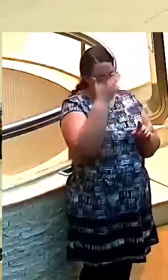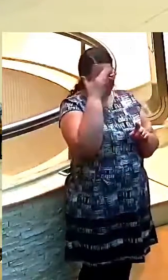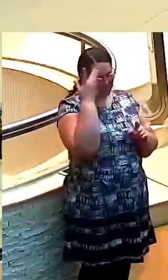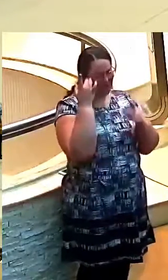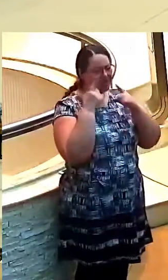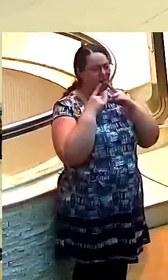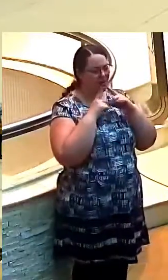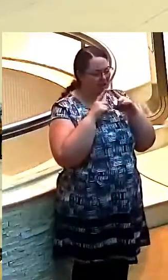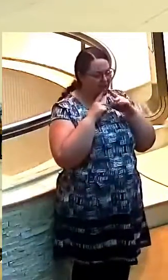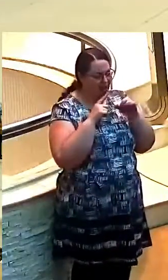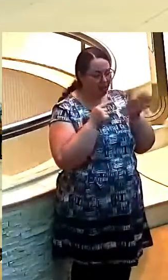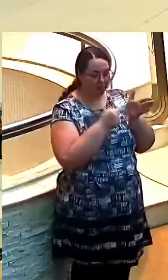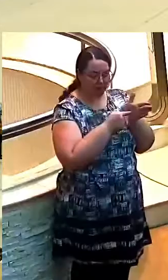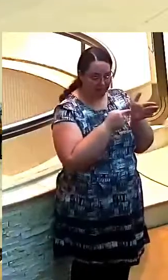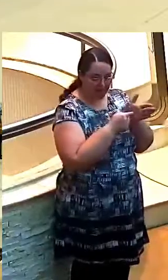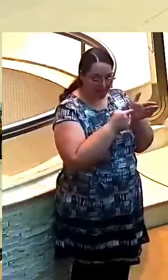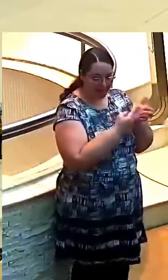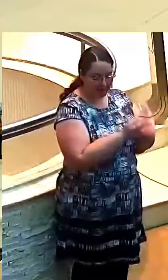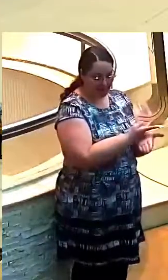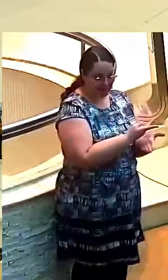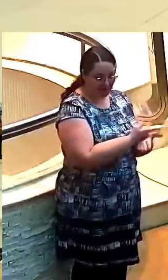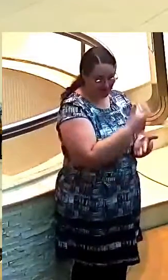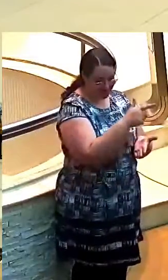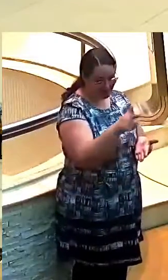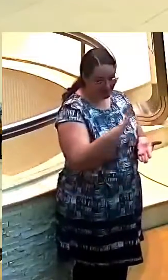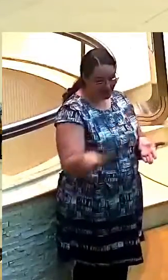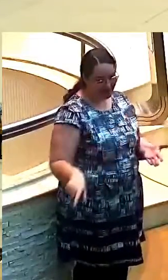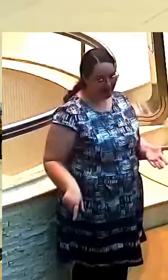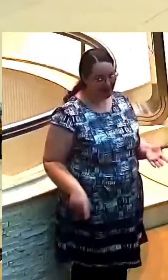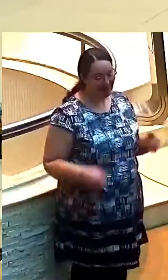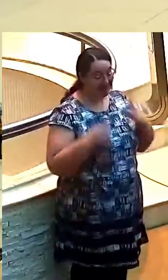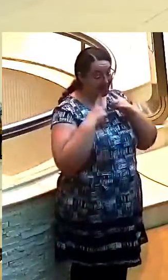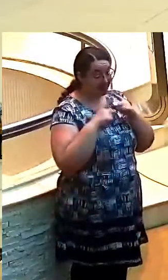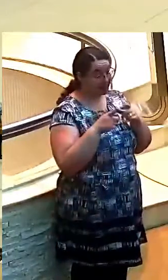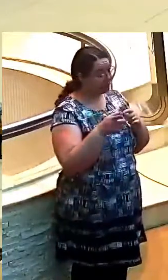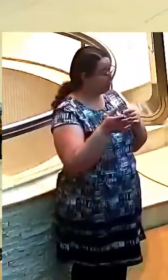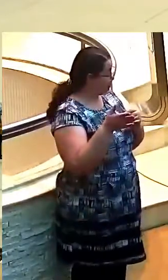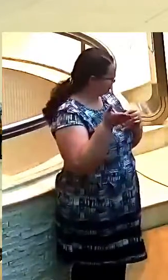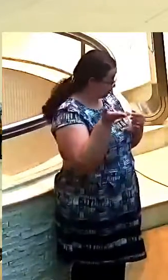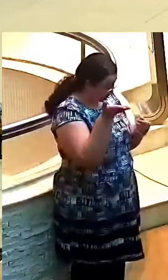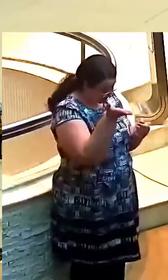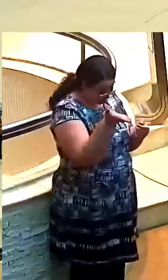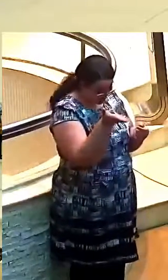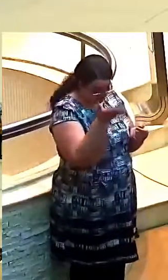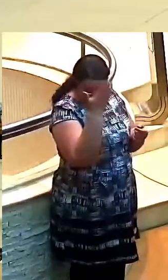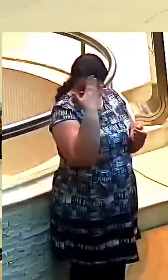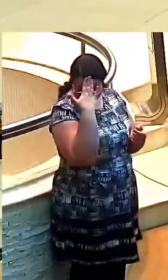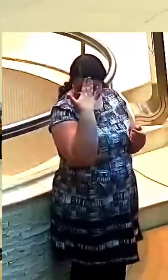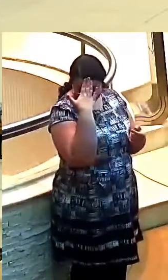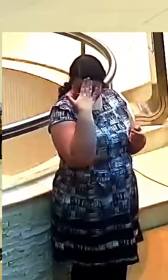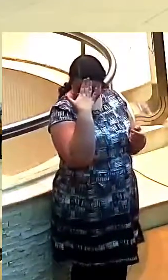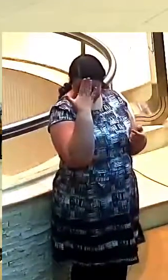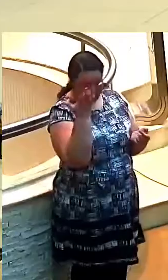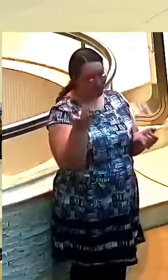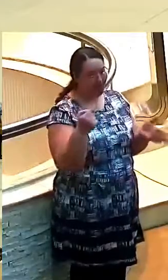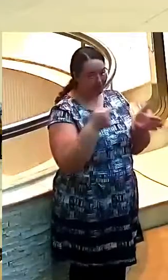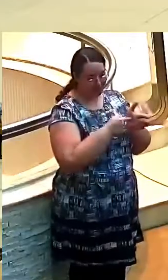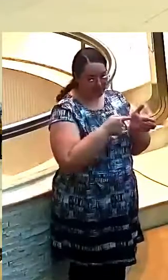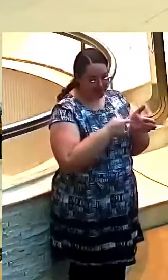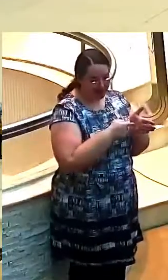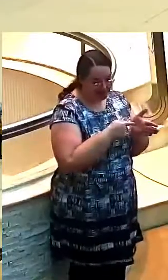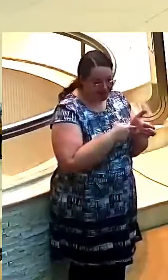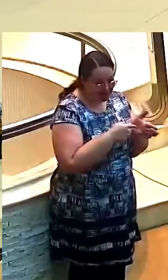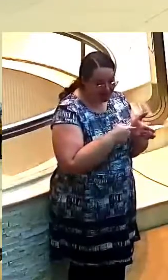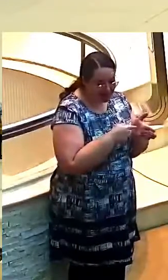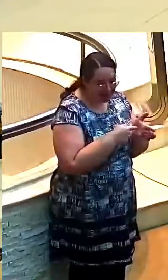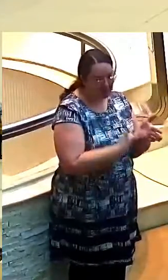são os que mais apontam os erros, são os que mais criticam, são os que mais detonam, são os que mais